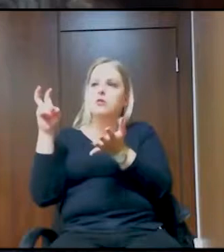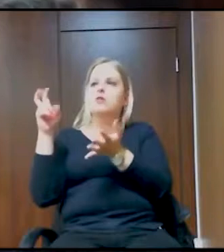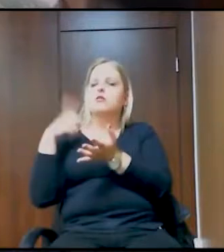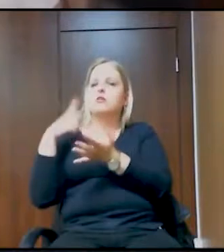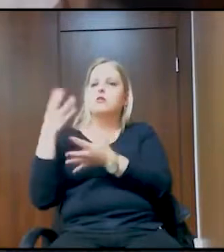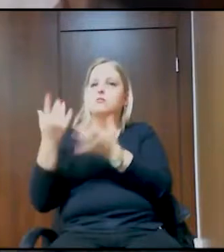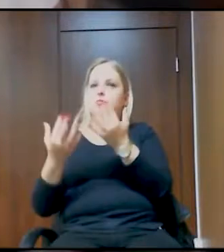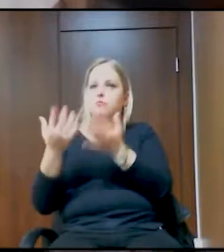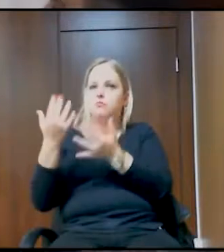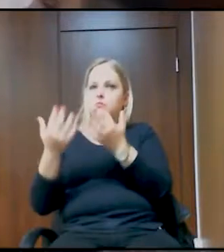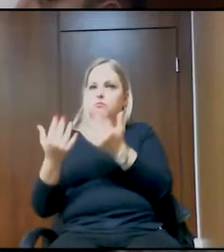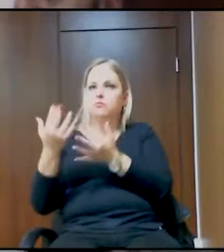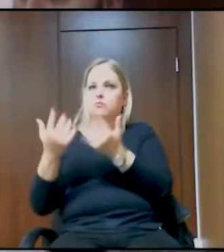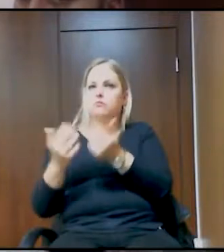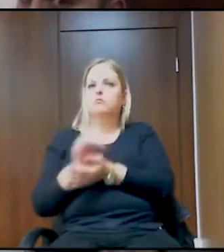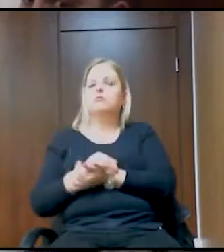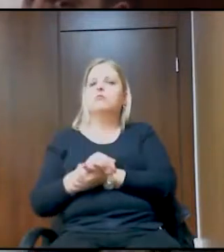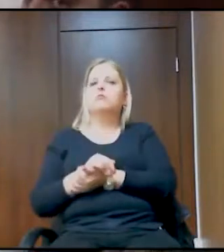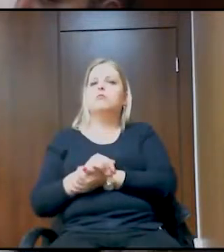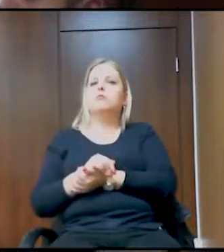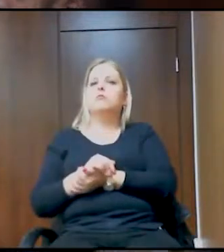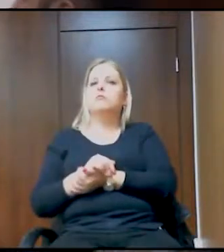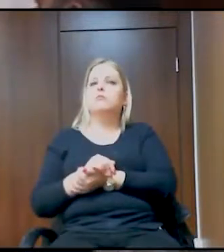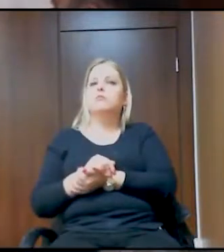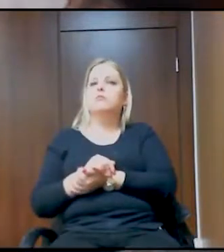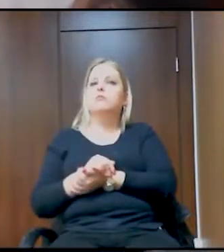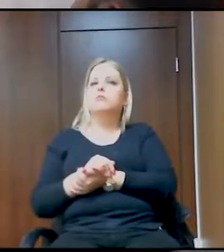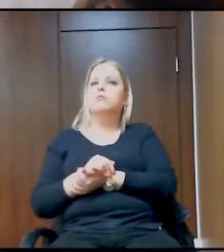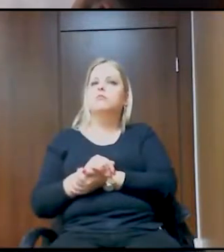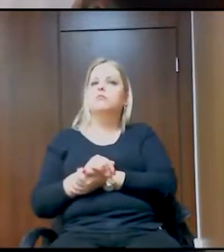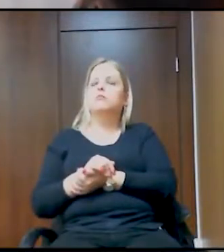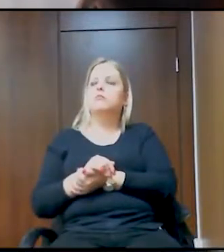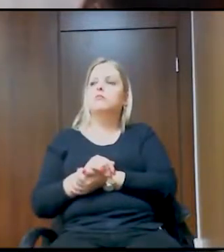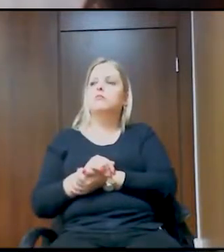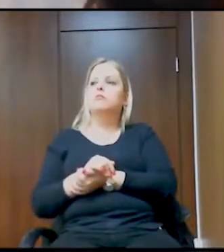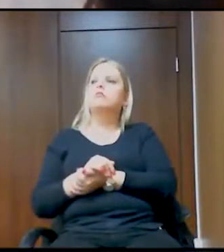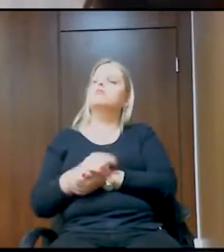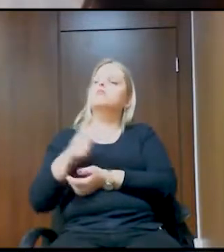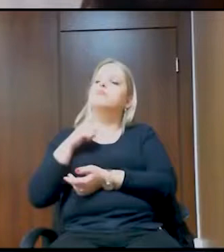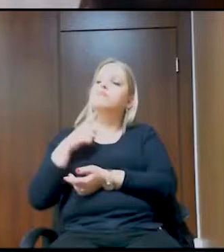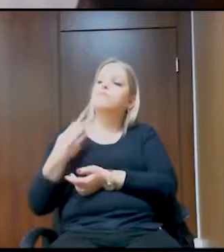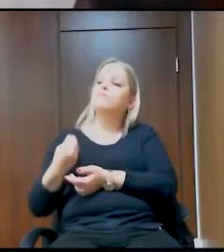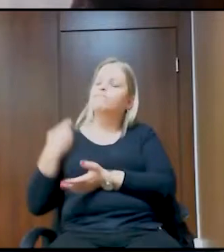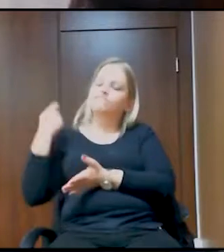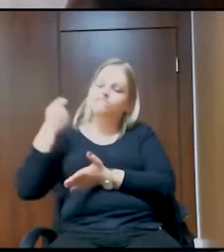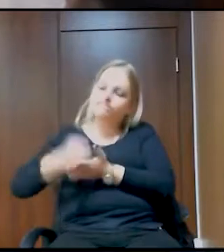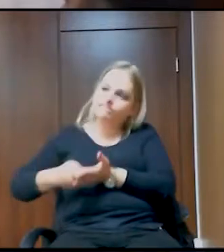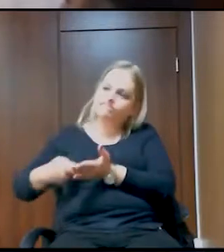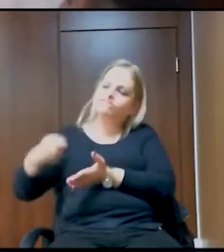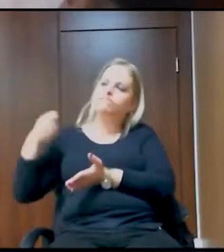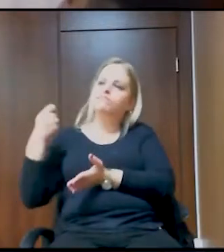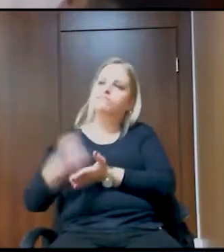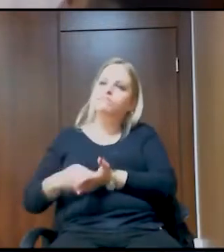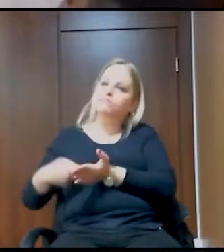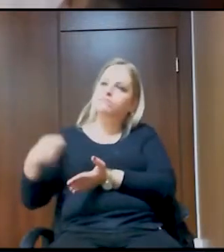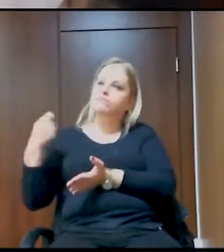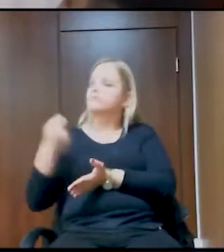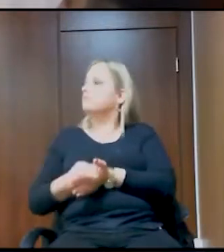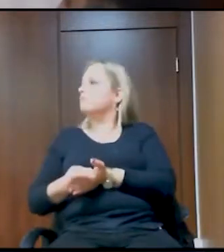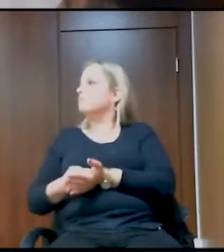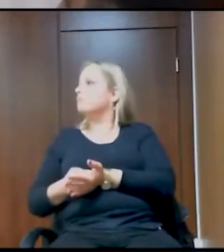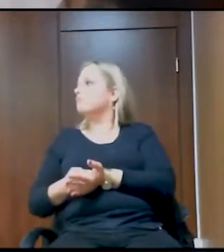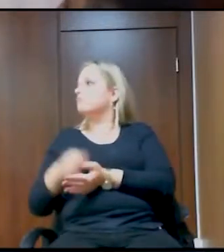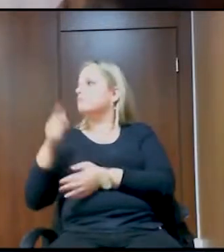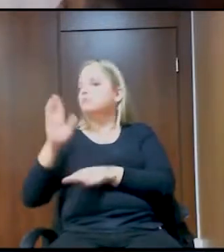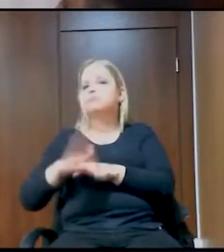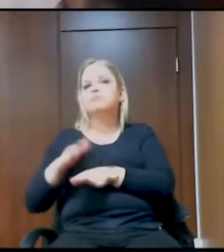incêndio. Obrigado, irmãos. E aí nisso, nós estamos ali numa luta, né, de fazer